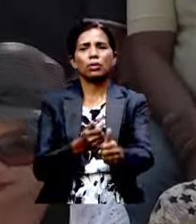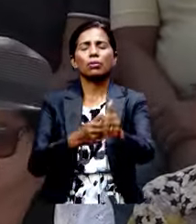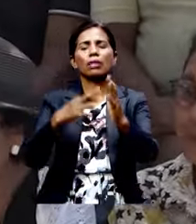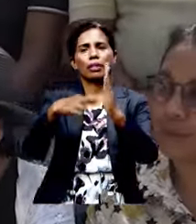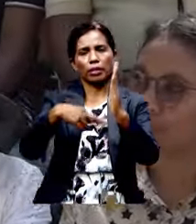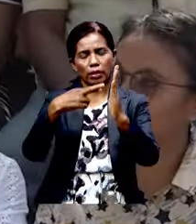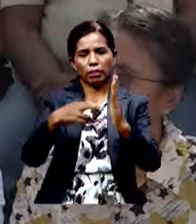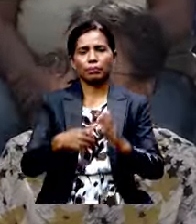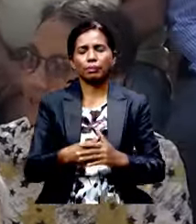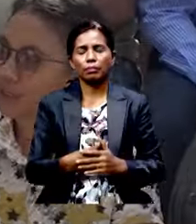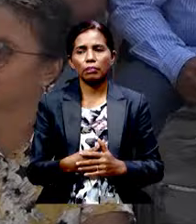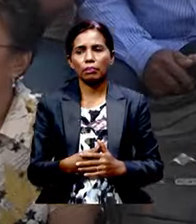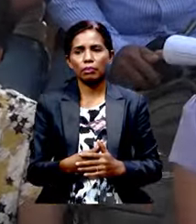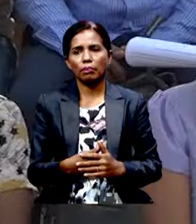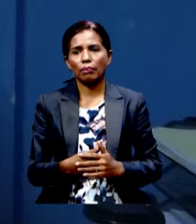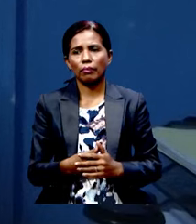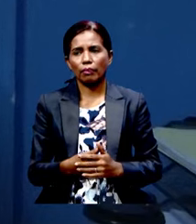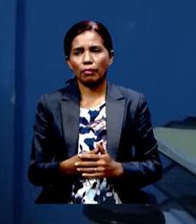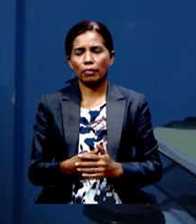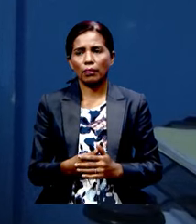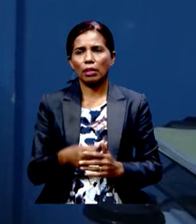criteria. Terang ilegal, nemos lai mora.